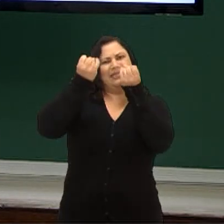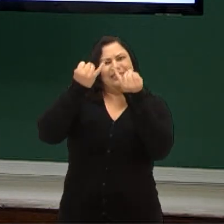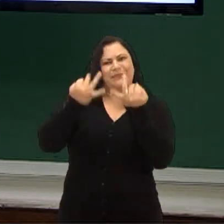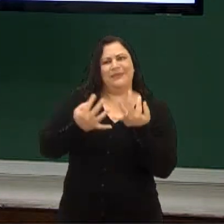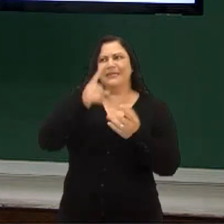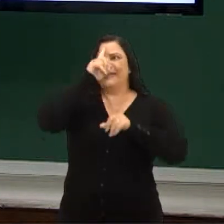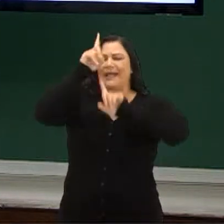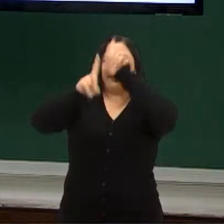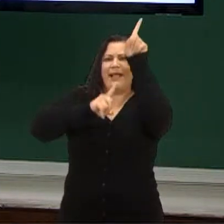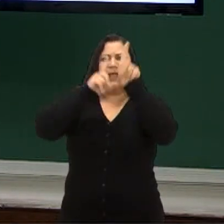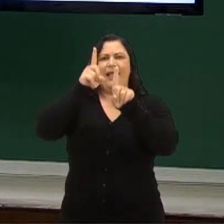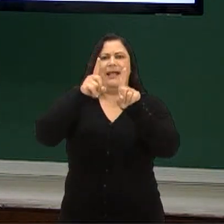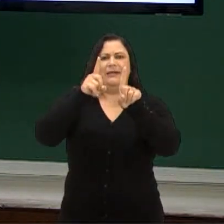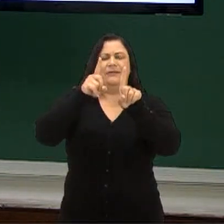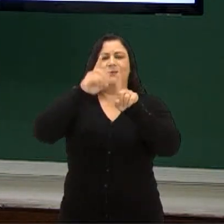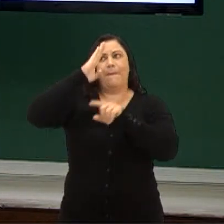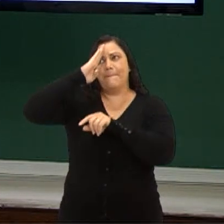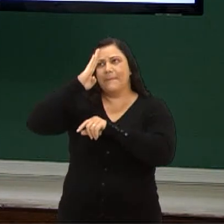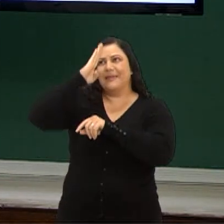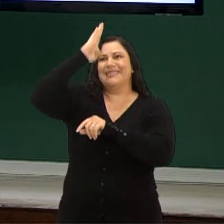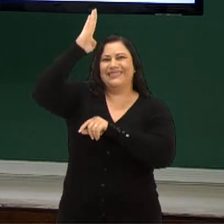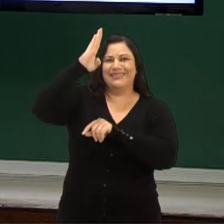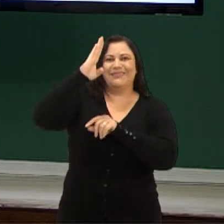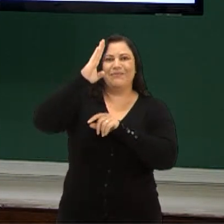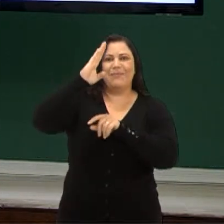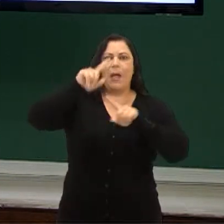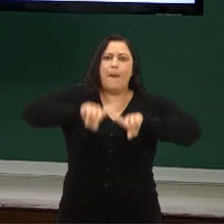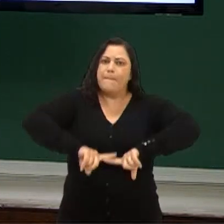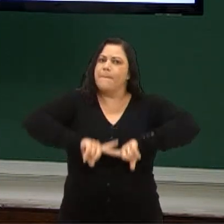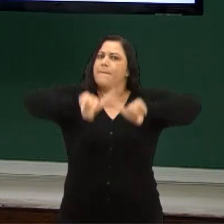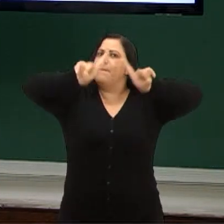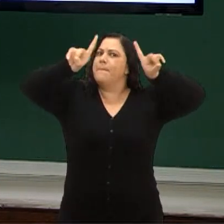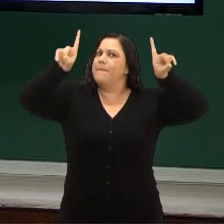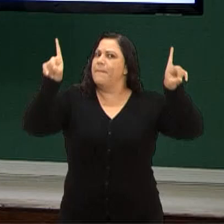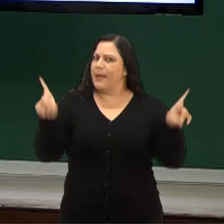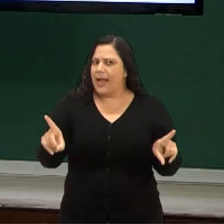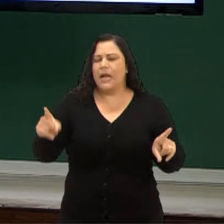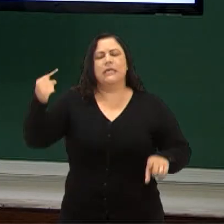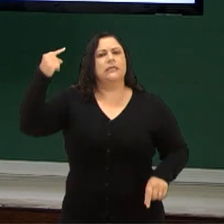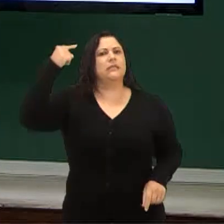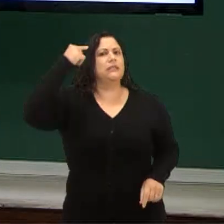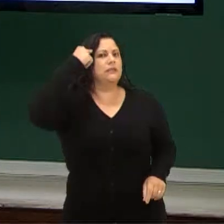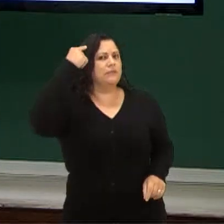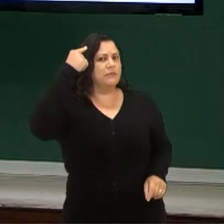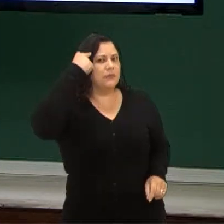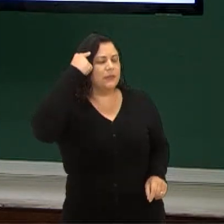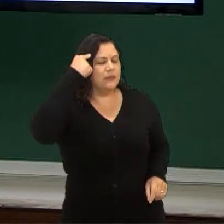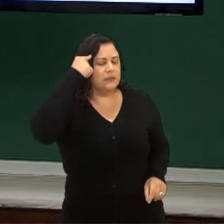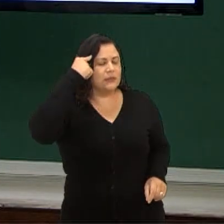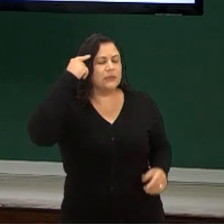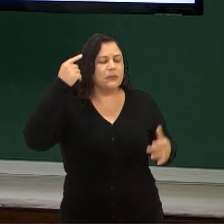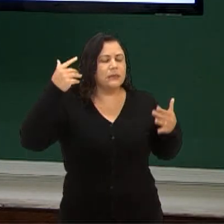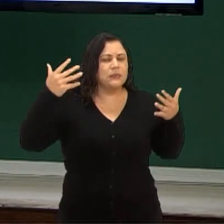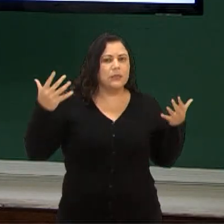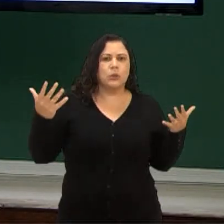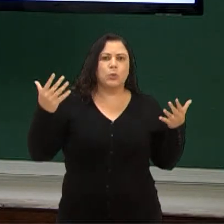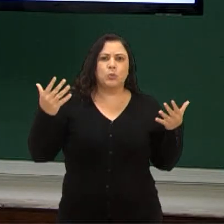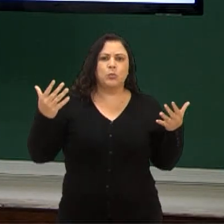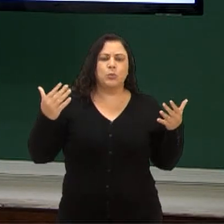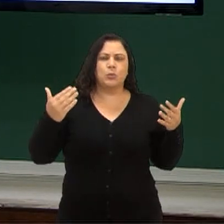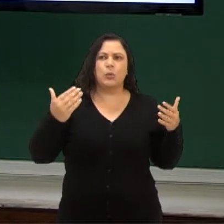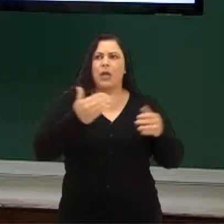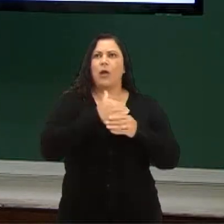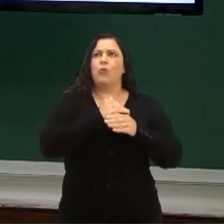ideia de ênfase? Então, este mas é como se ele estivesse pensando em algo no mundo dele, ou